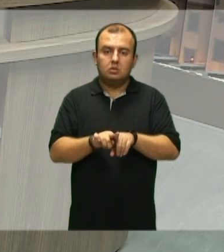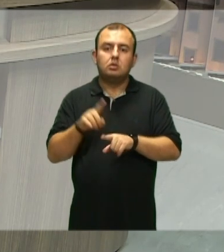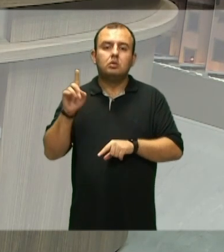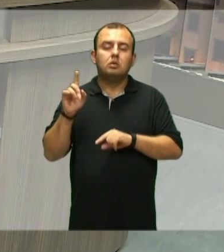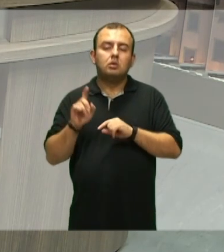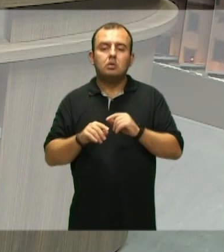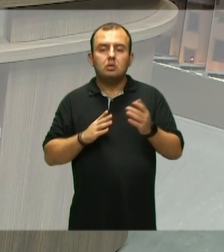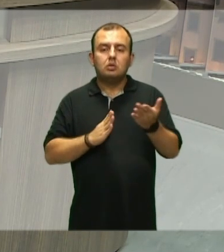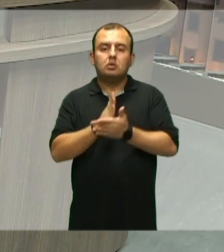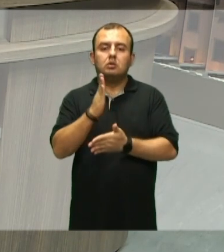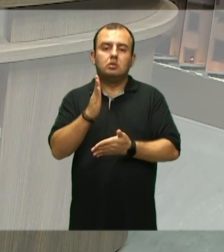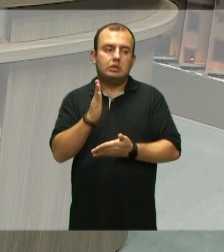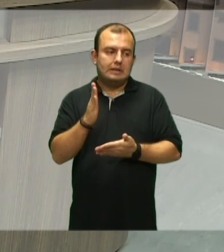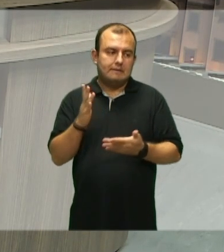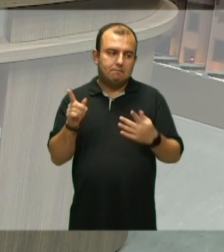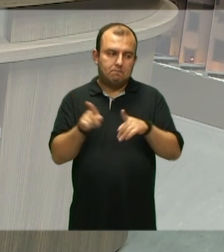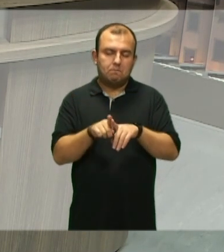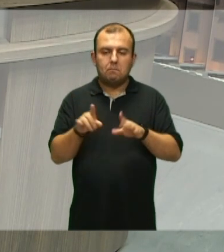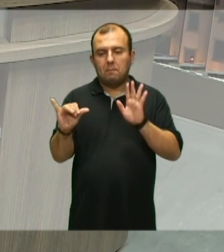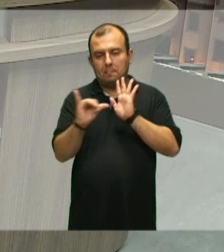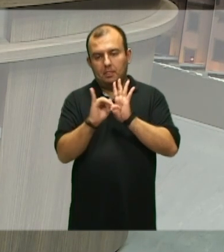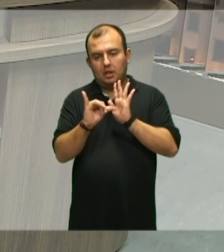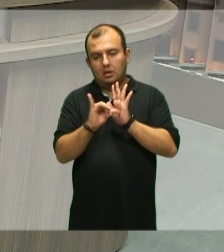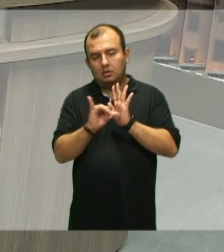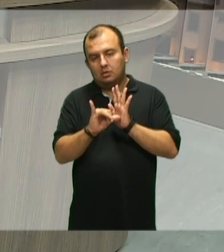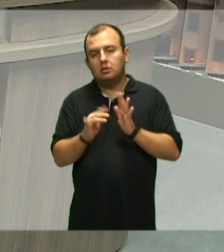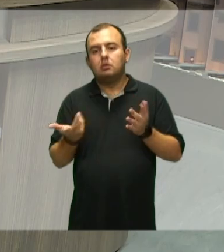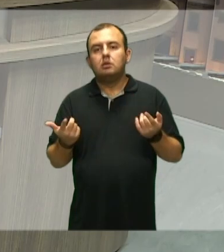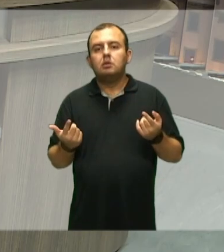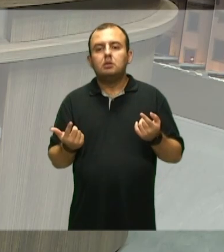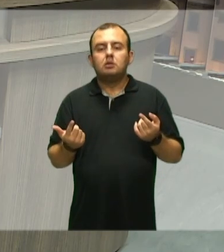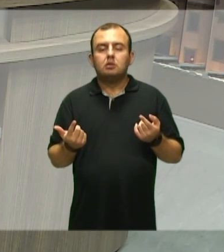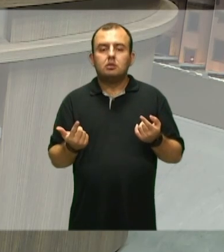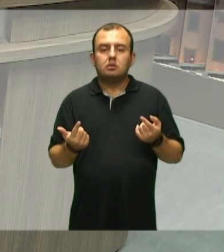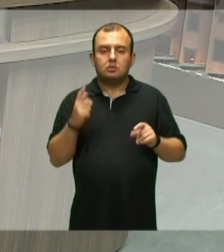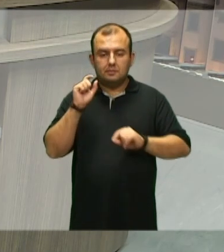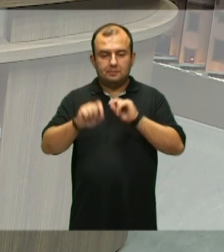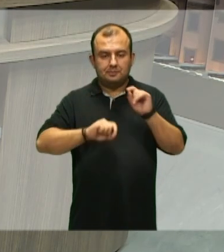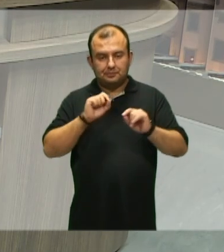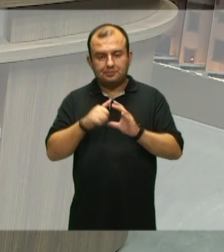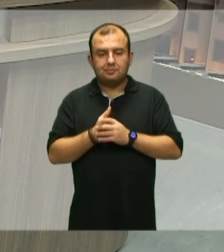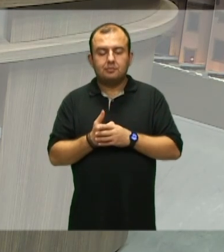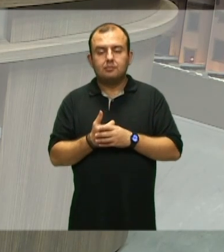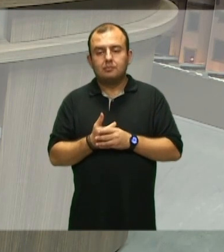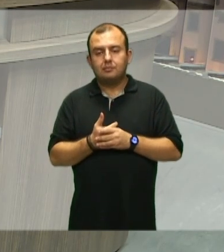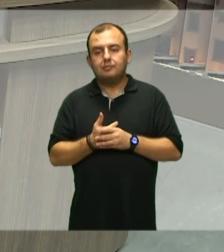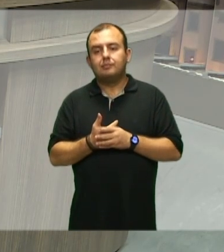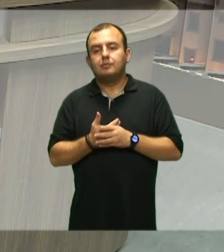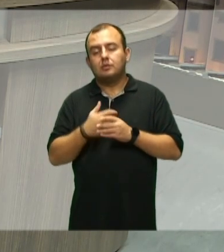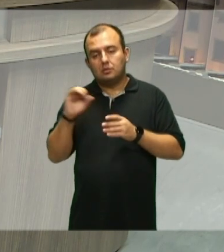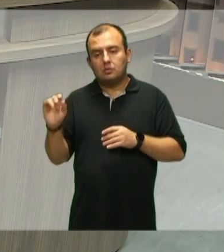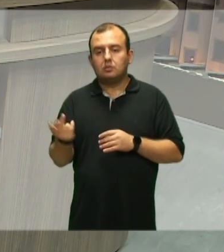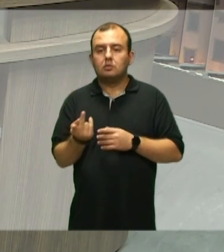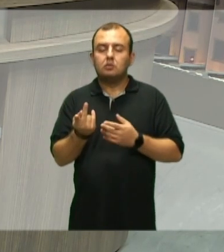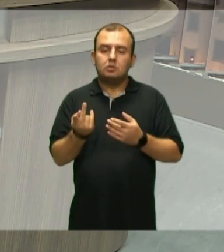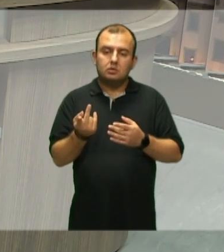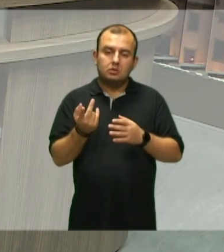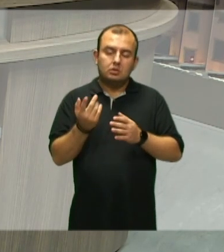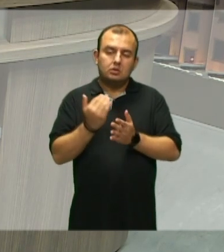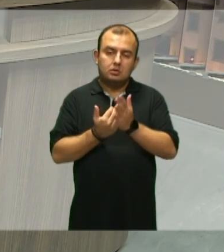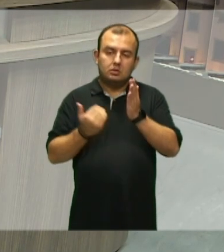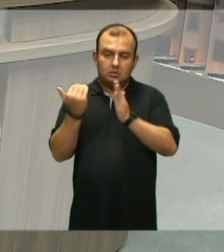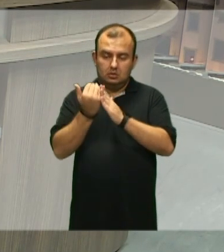para poder passar nesses editais, que de uma certa forma dão oportunidade para cada vez